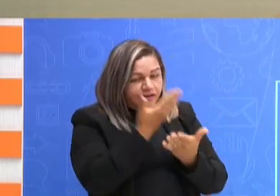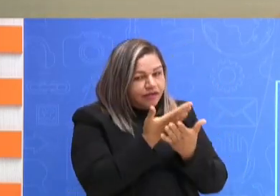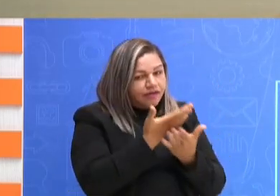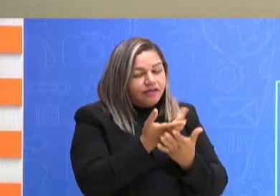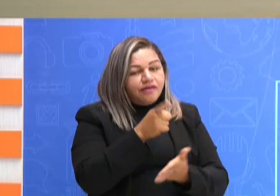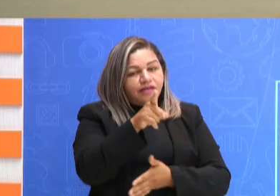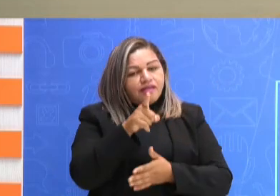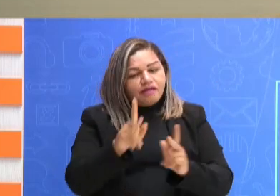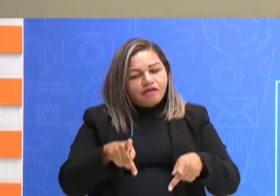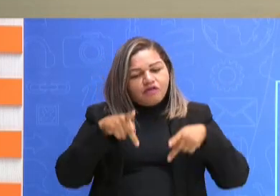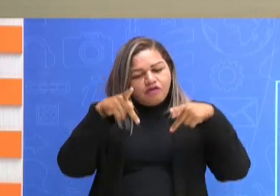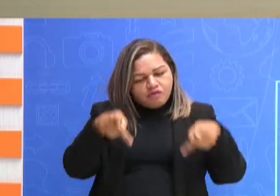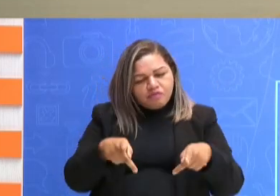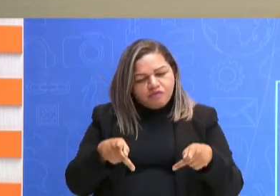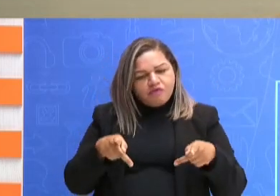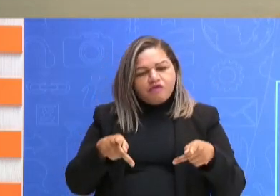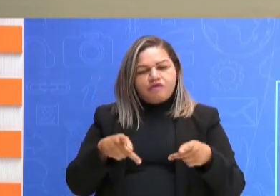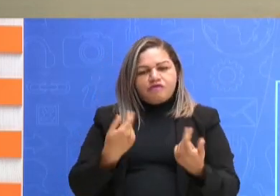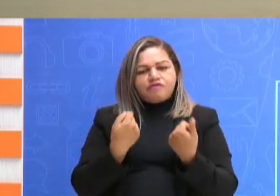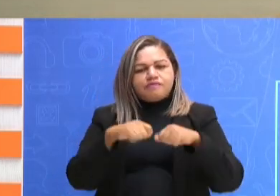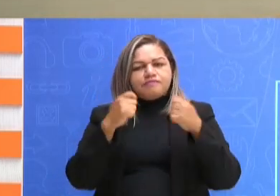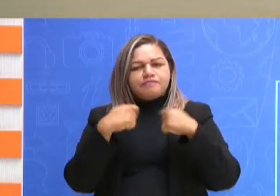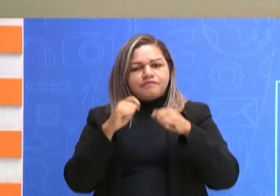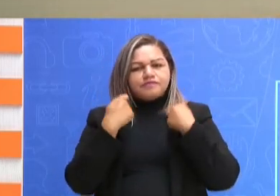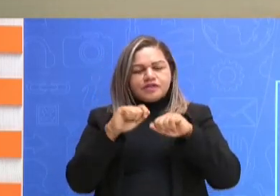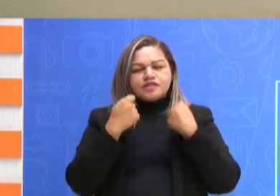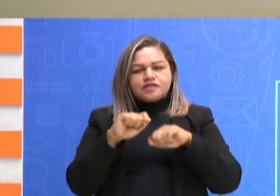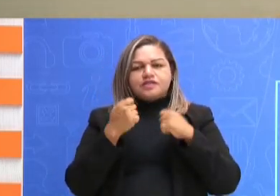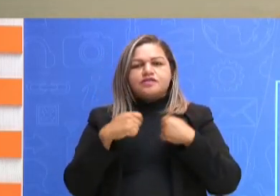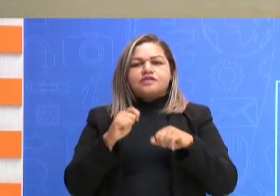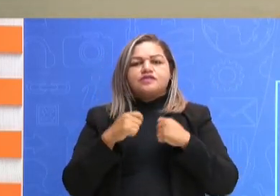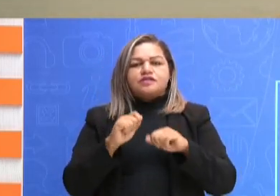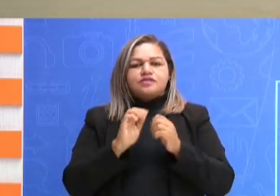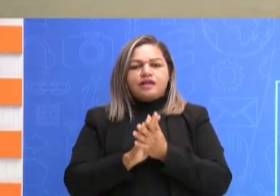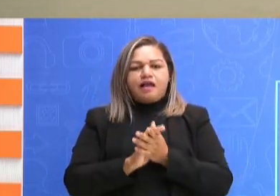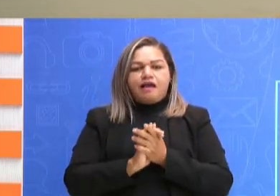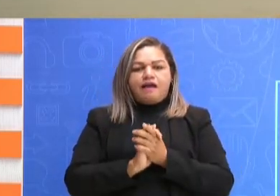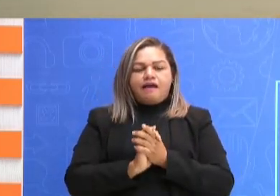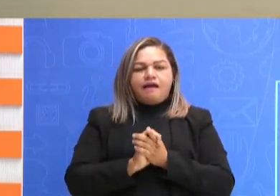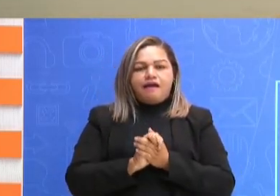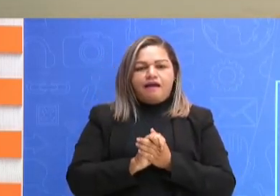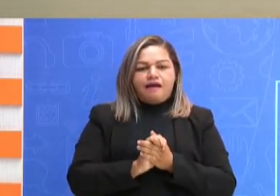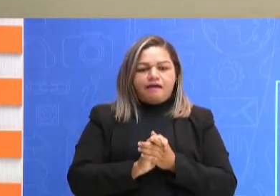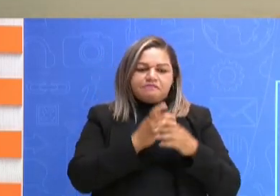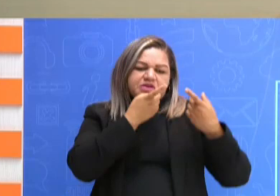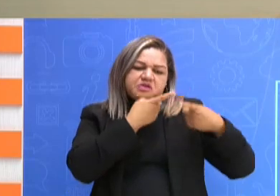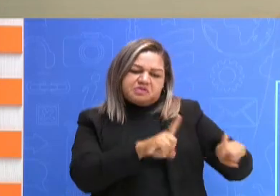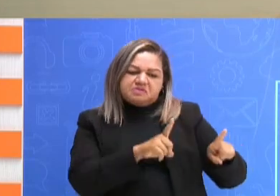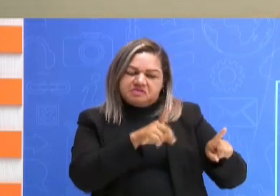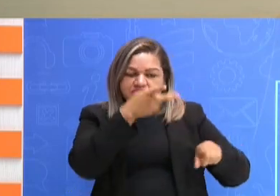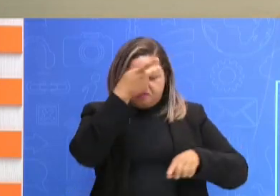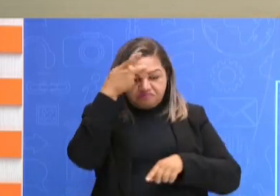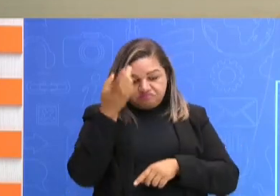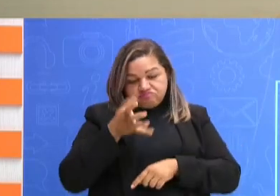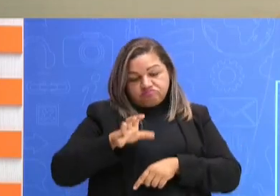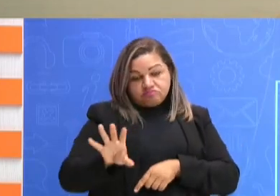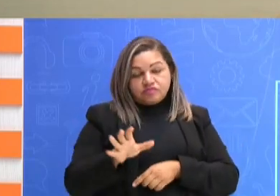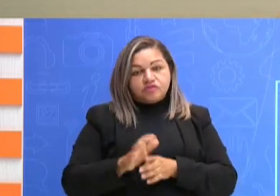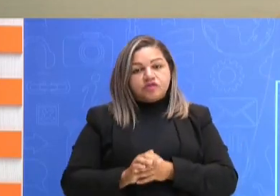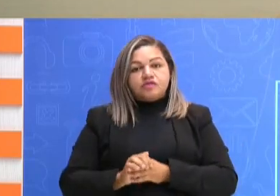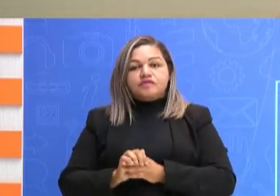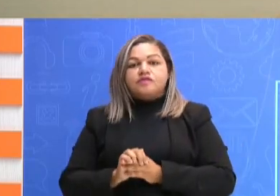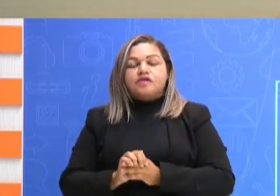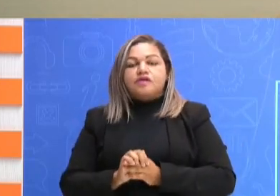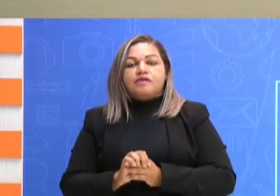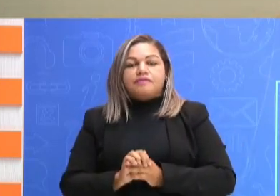população, a população mais carente. Os ricos, as pessoas que fazem oposição, que não saibam agradecer, eu sei que não vou